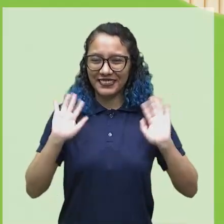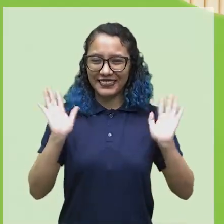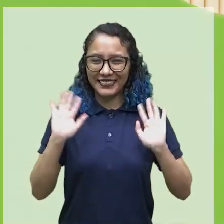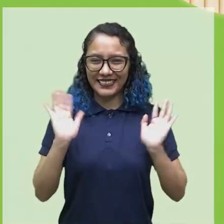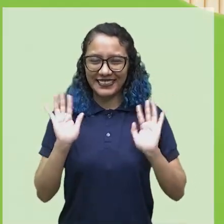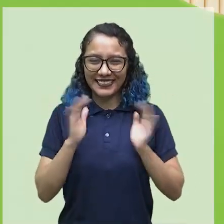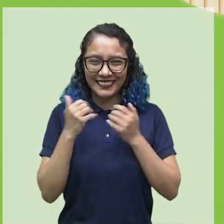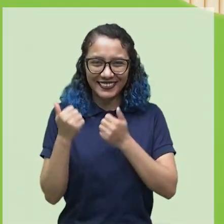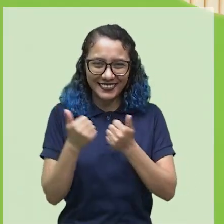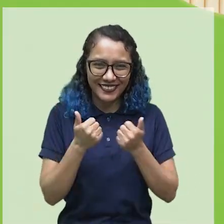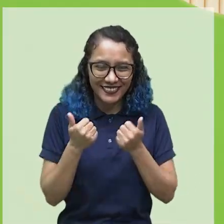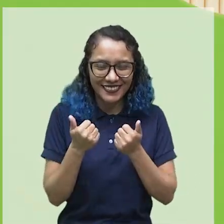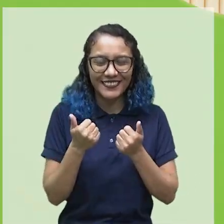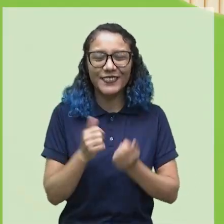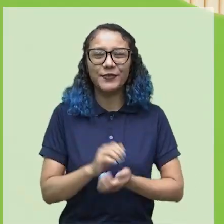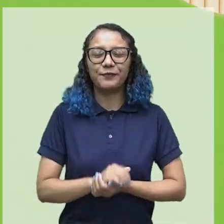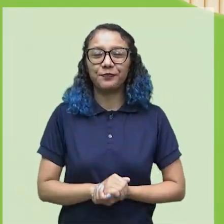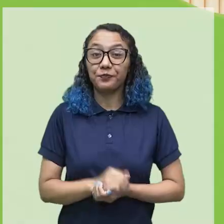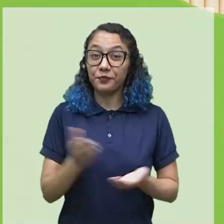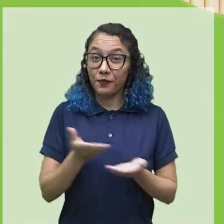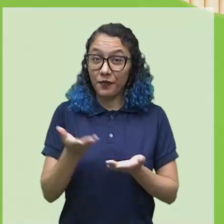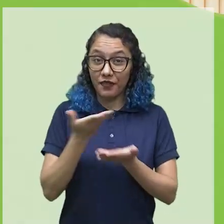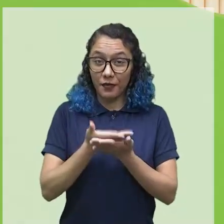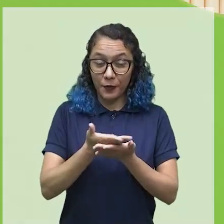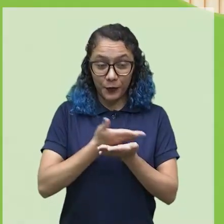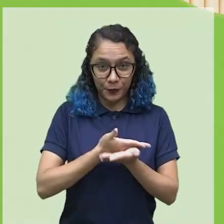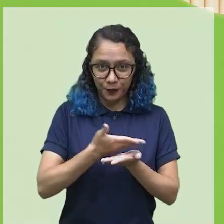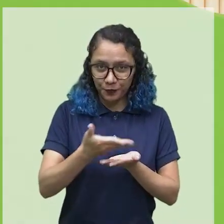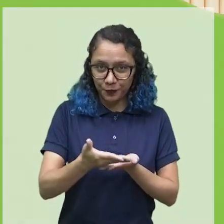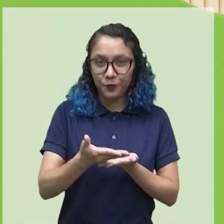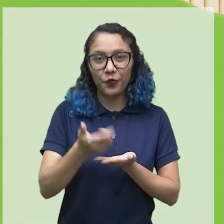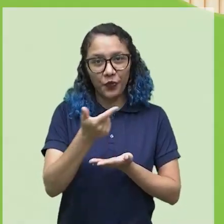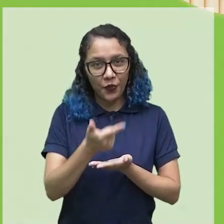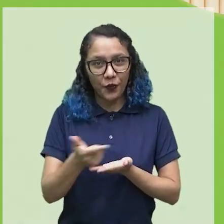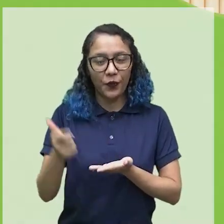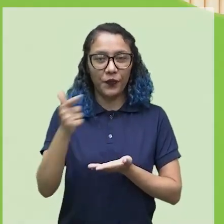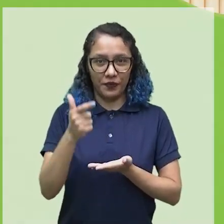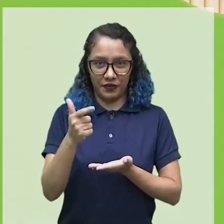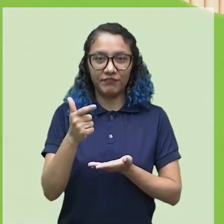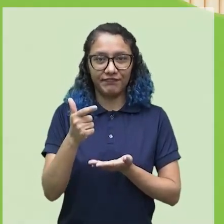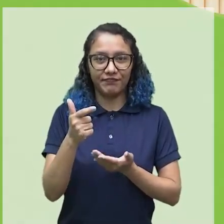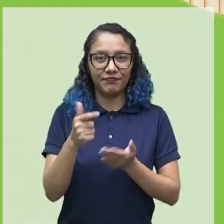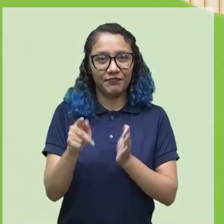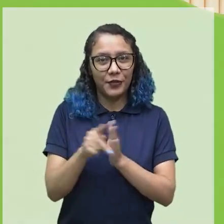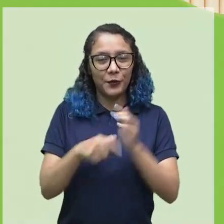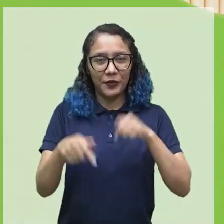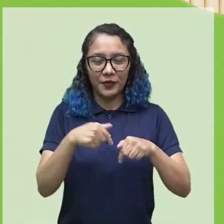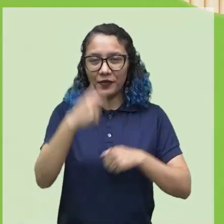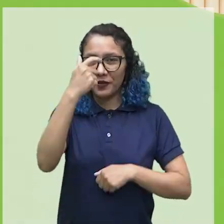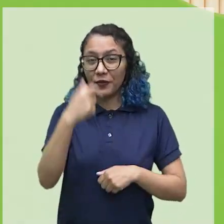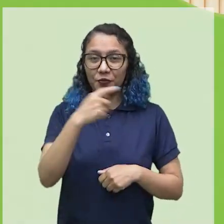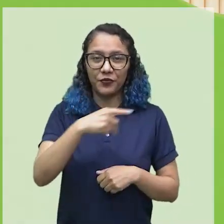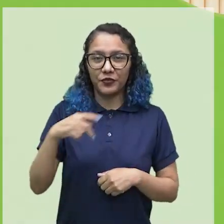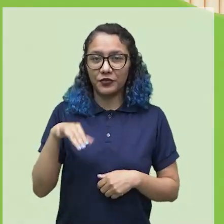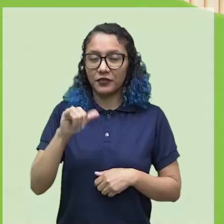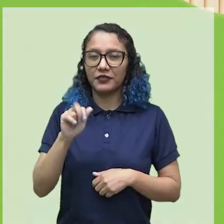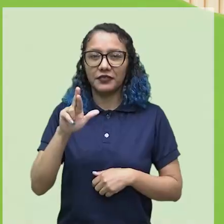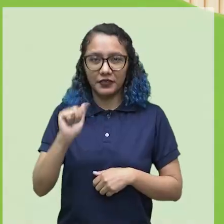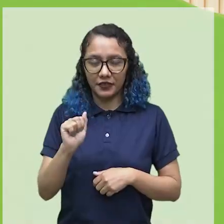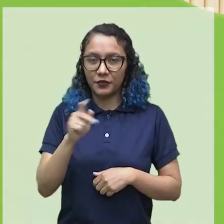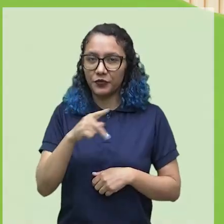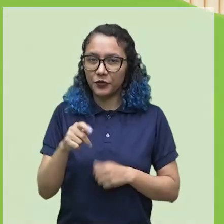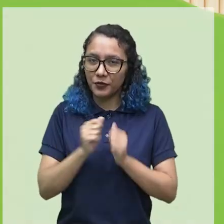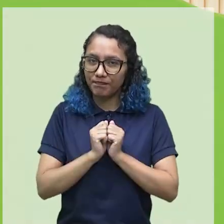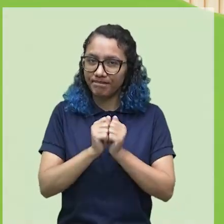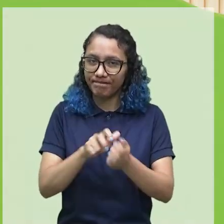Olá, queridos! Tudo bem com vocês? Vamos iniciar mais uma aula de Química. Eu sou a professora Yara Graça, a professora